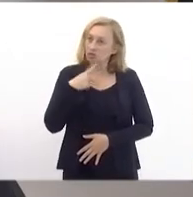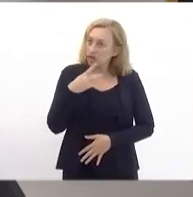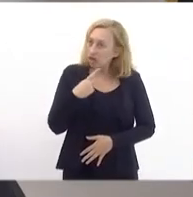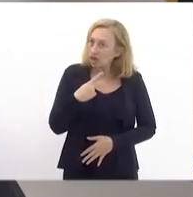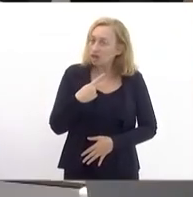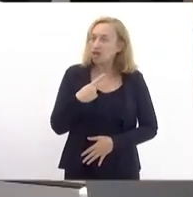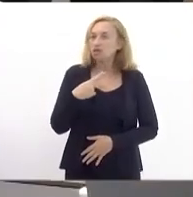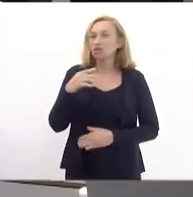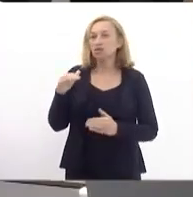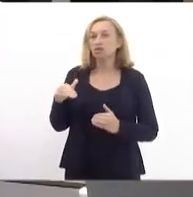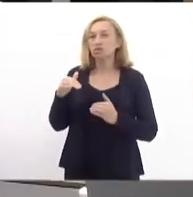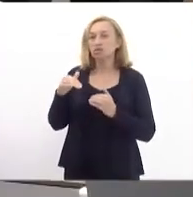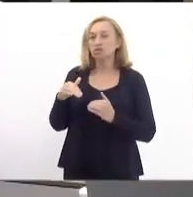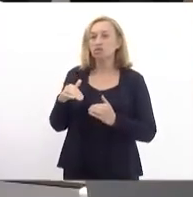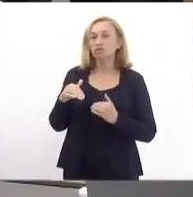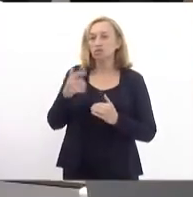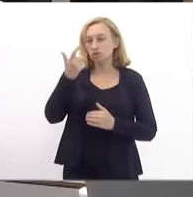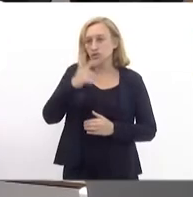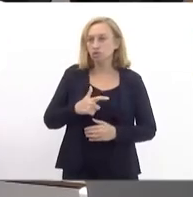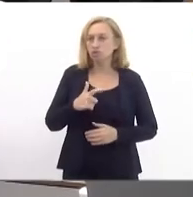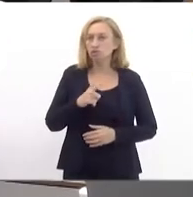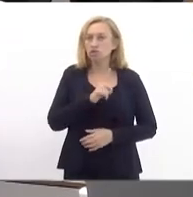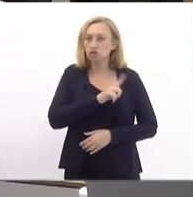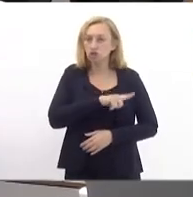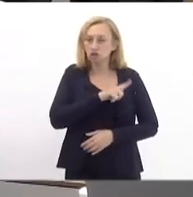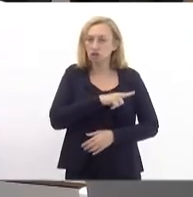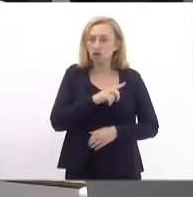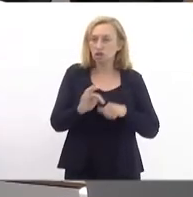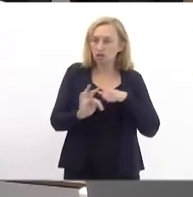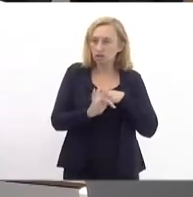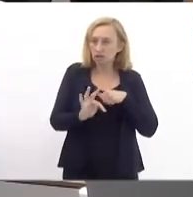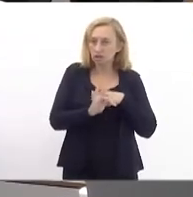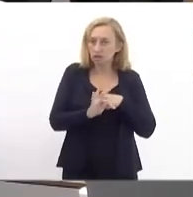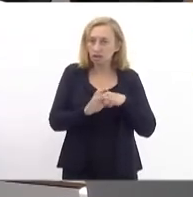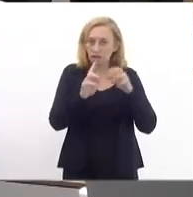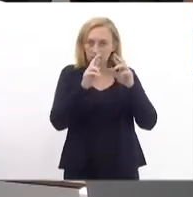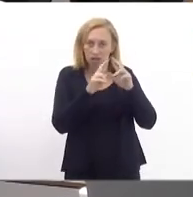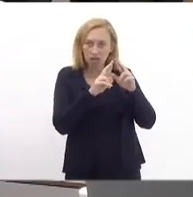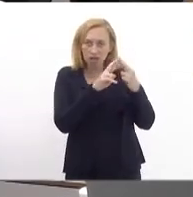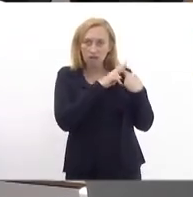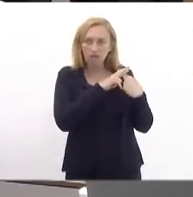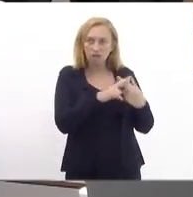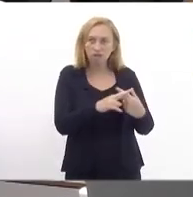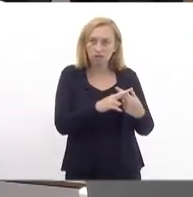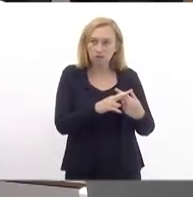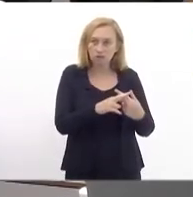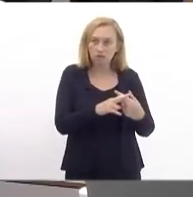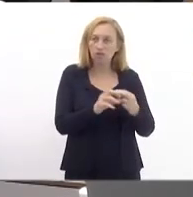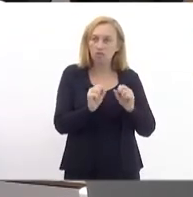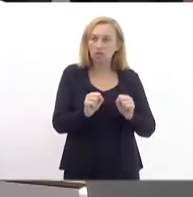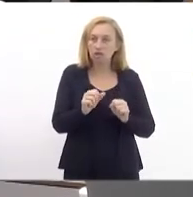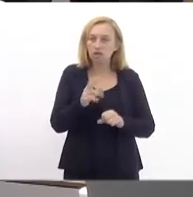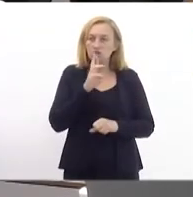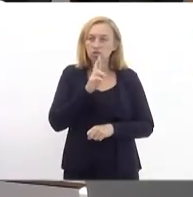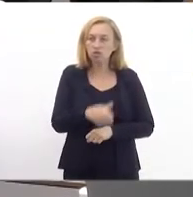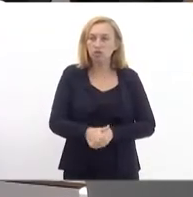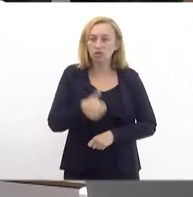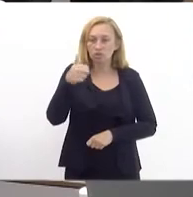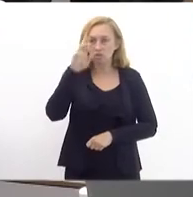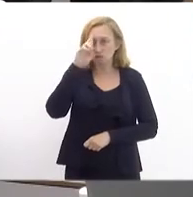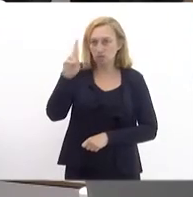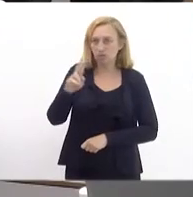sou gerente da Câmara de Política Econômica e Tarifária, o órgão técnico responsável de engenharia pode responder melhor, senhor.